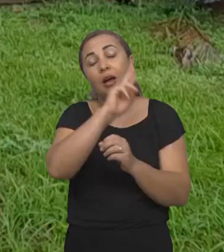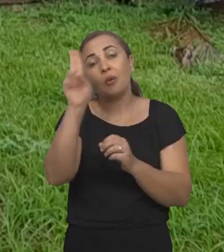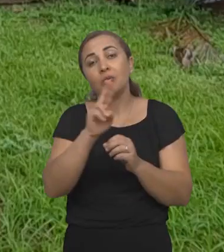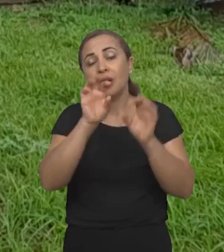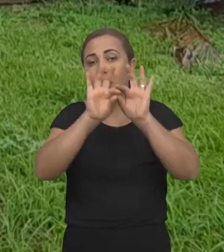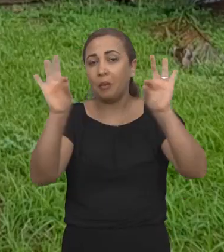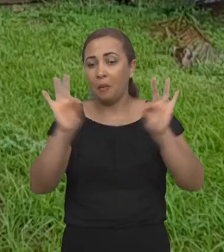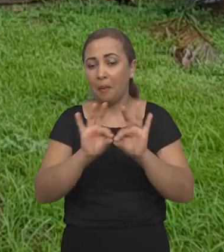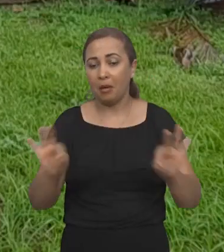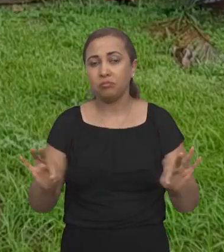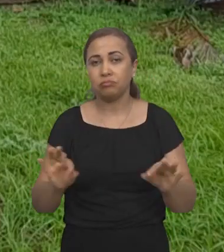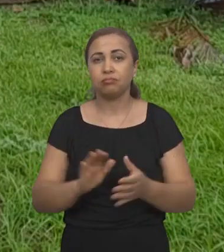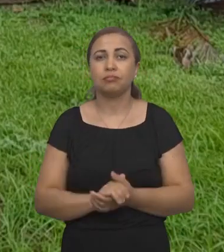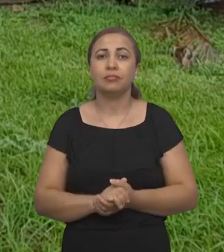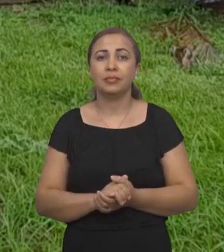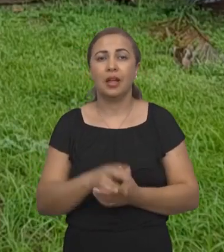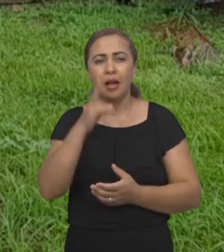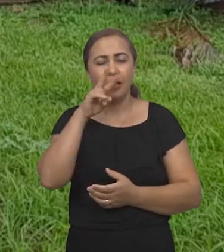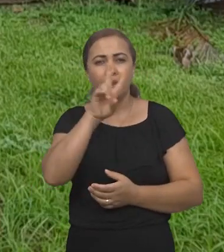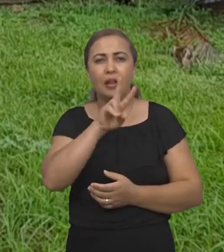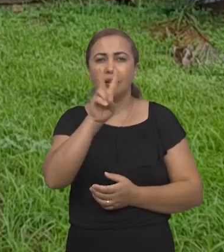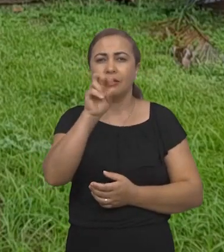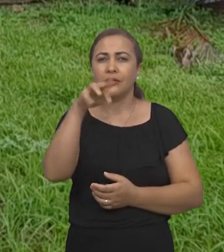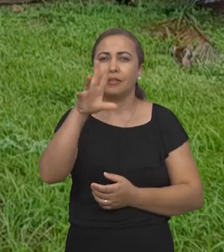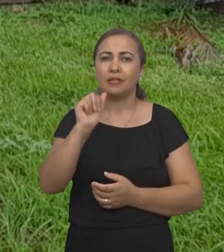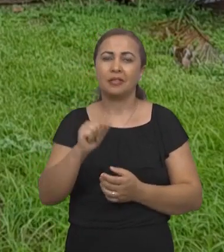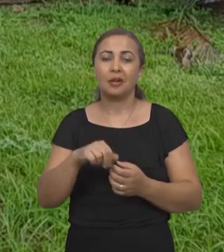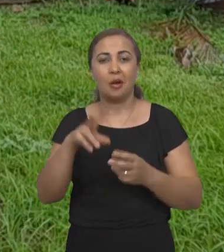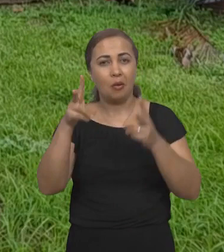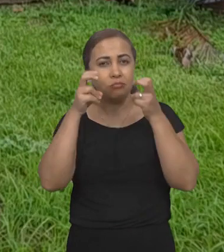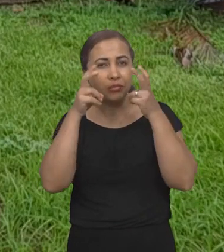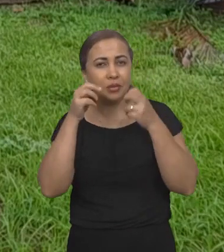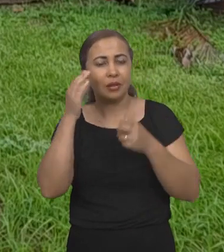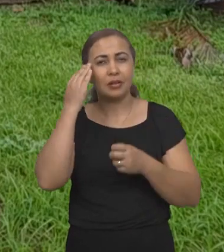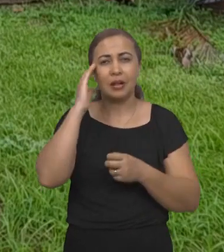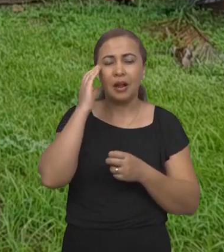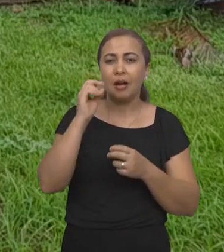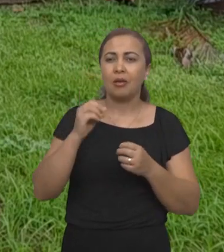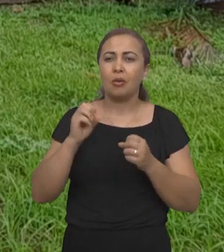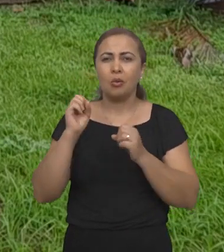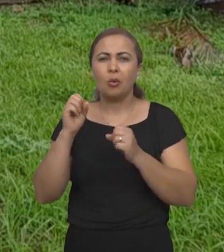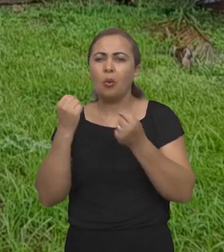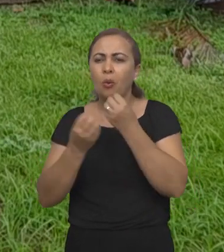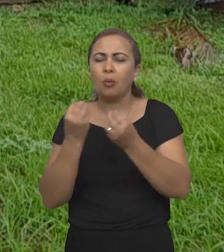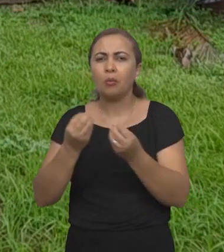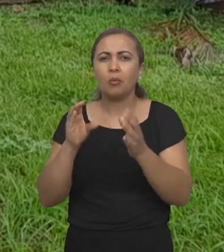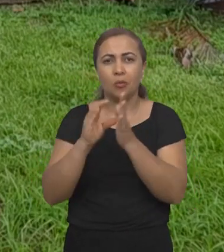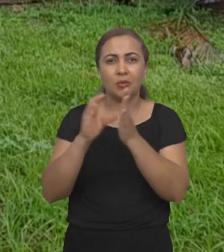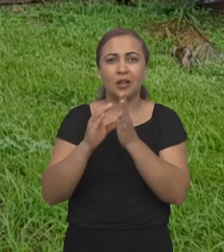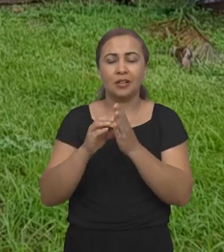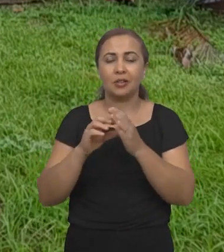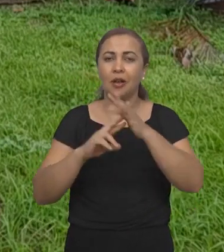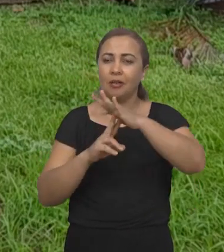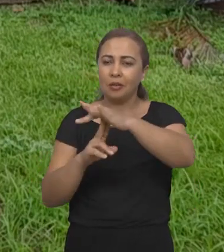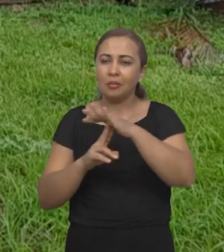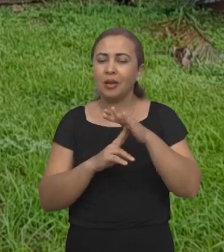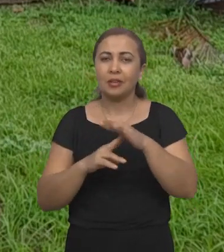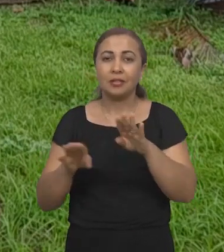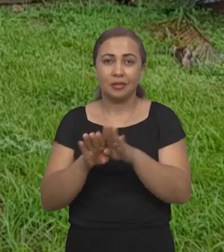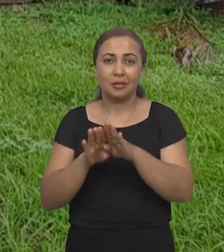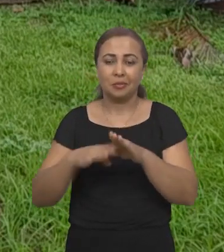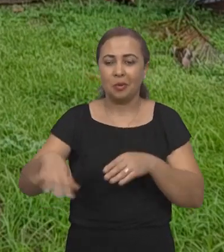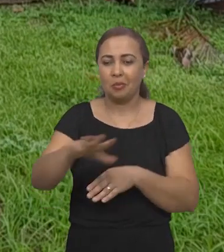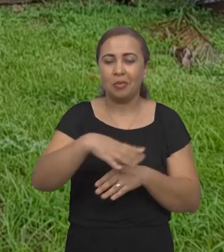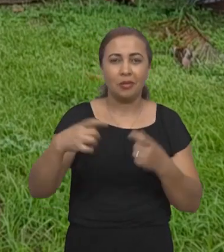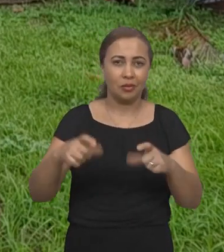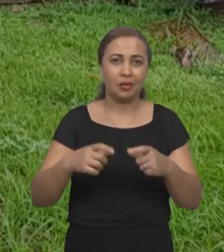a pique. A análise das construções vernaculares permitiu compreender o sentido de comunidade e o compromisso com o meio ambiente e a cultura